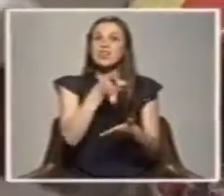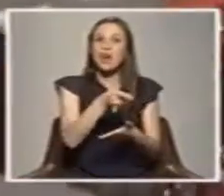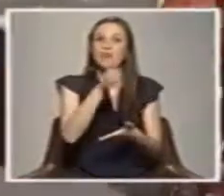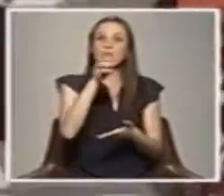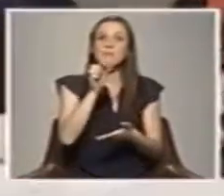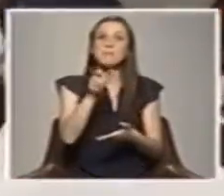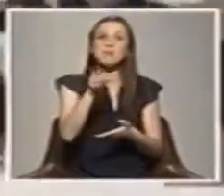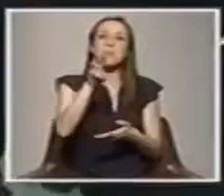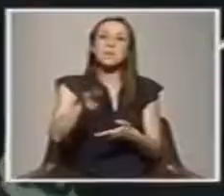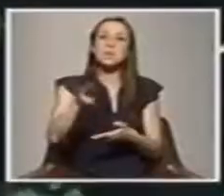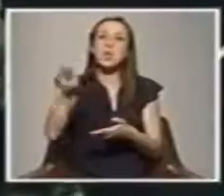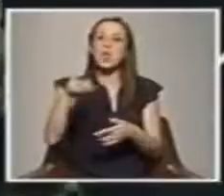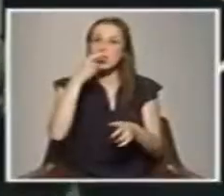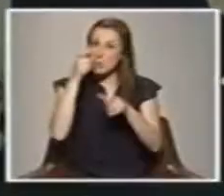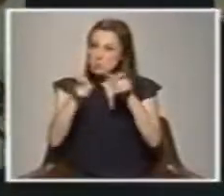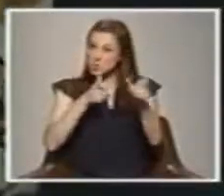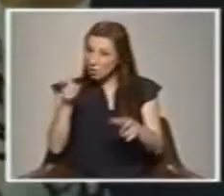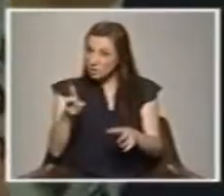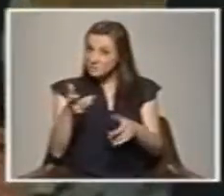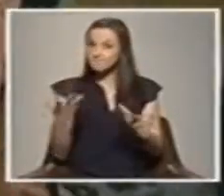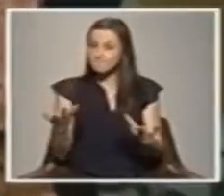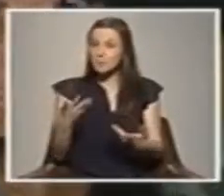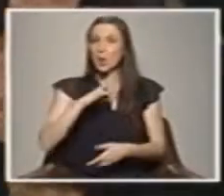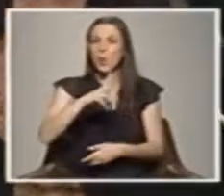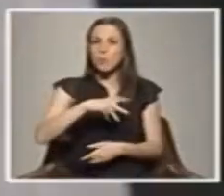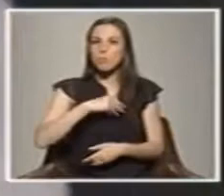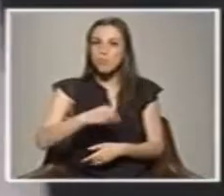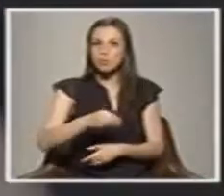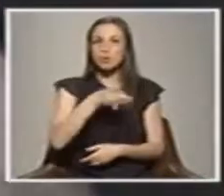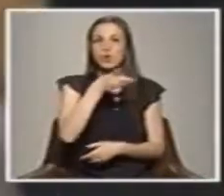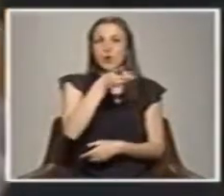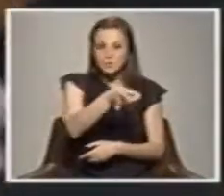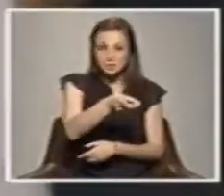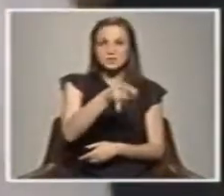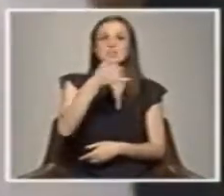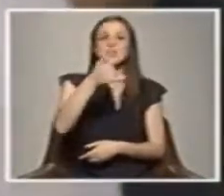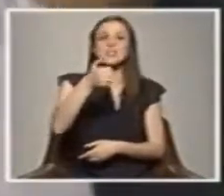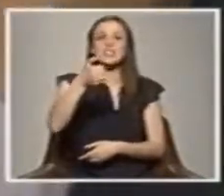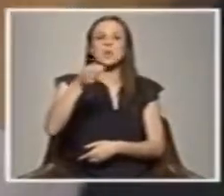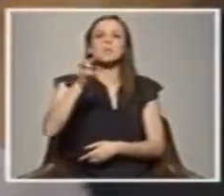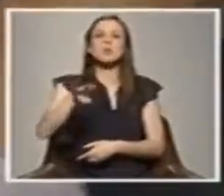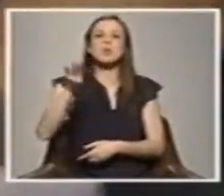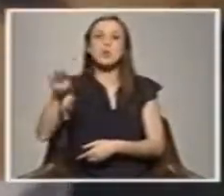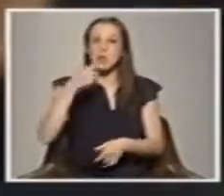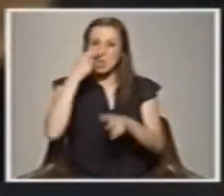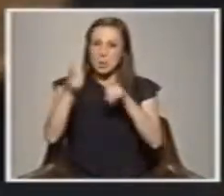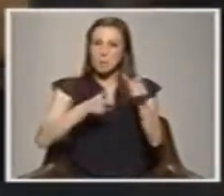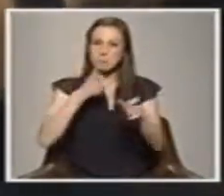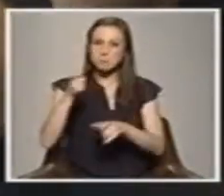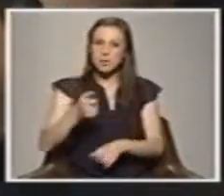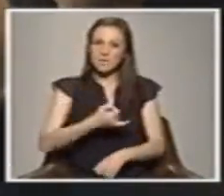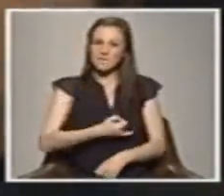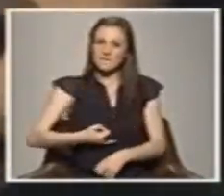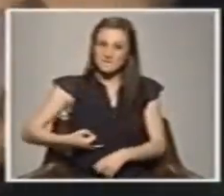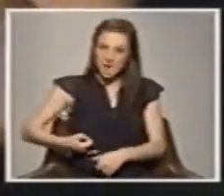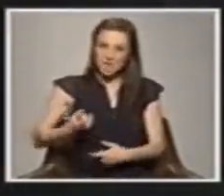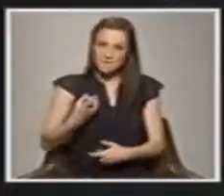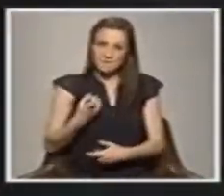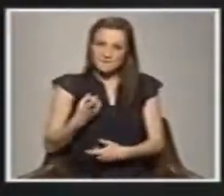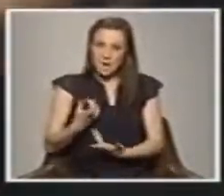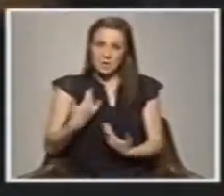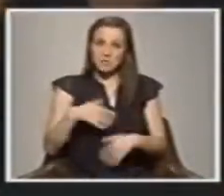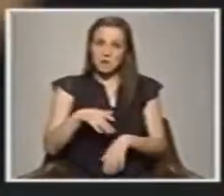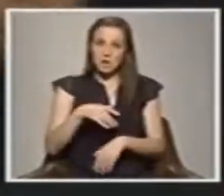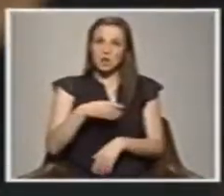milhões de indivíduos? Um mundo que tem 925 milhões de pessoas em risco de subnutrição, mas que desperdiça